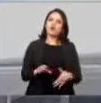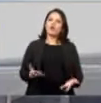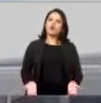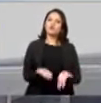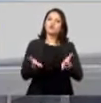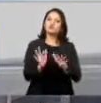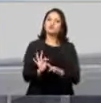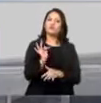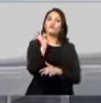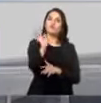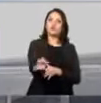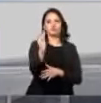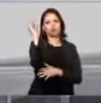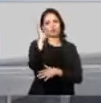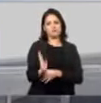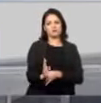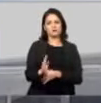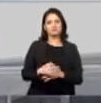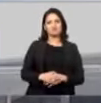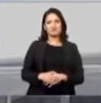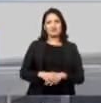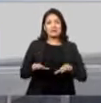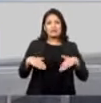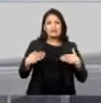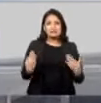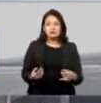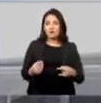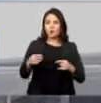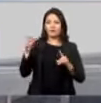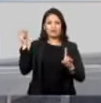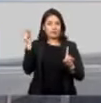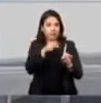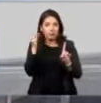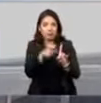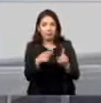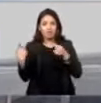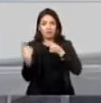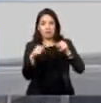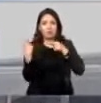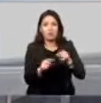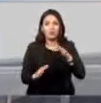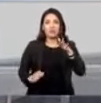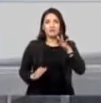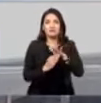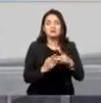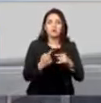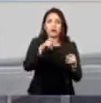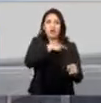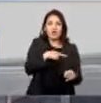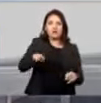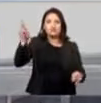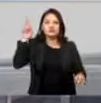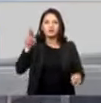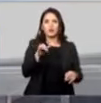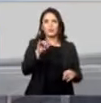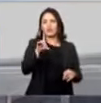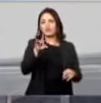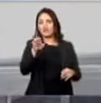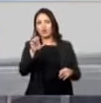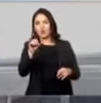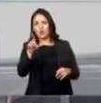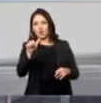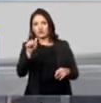Brasil. Os ataques reiterados e a limitação de origem religiosa e ideológica que se tenta impor hoje à produção cultural do